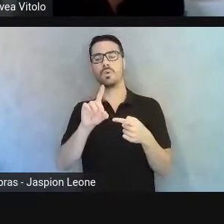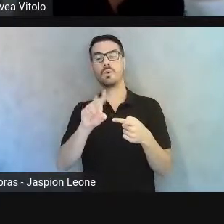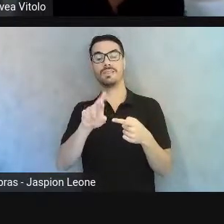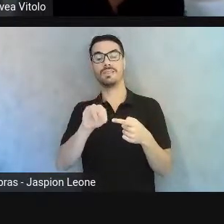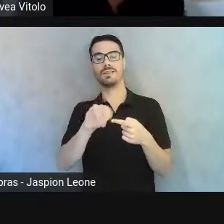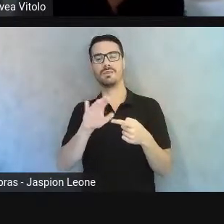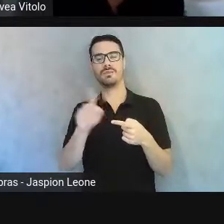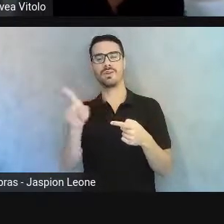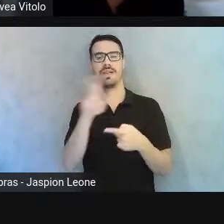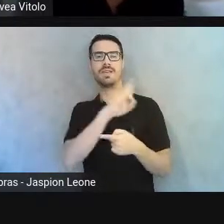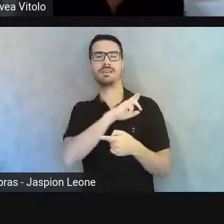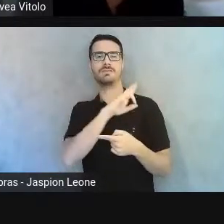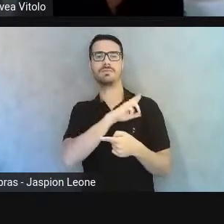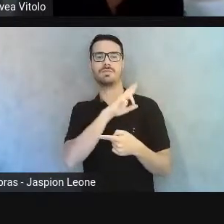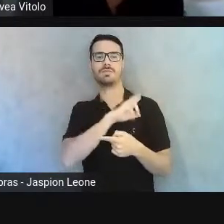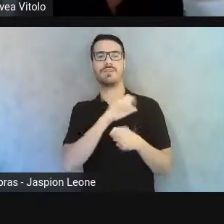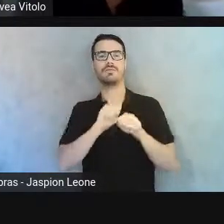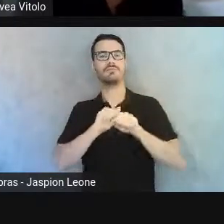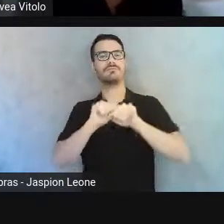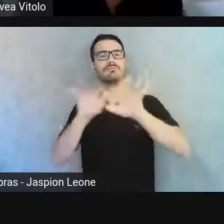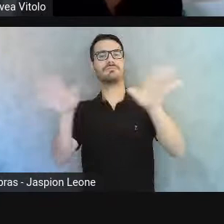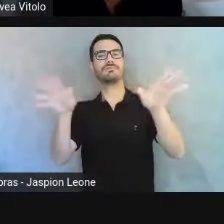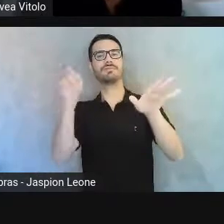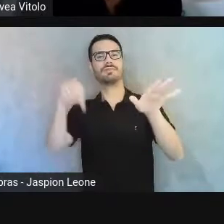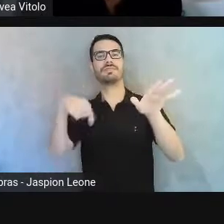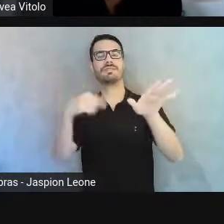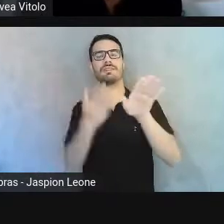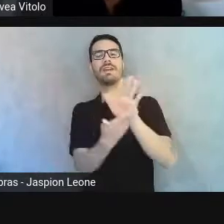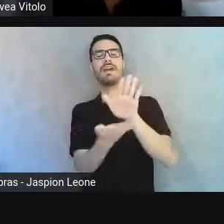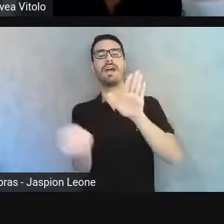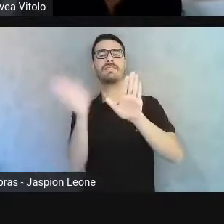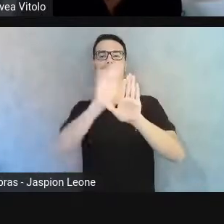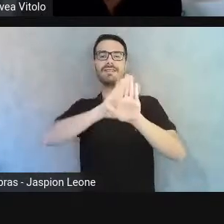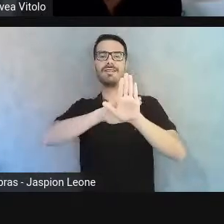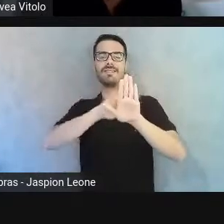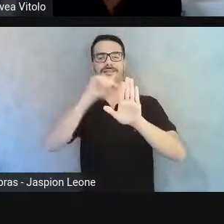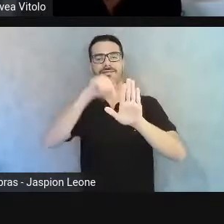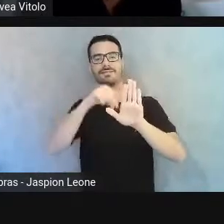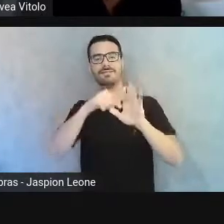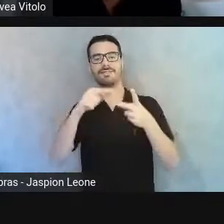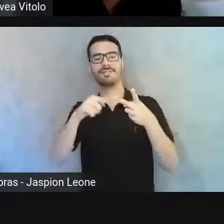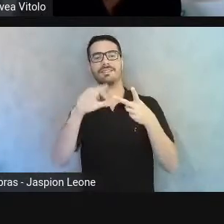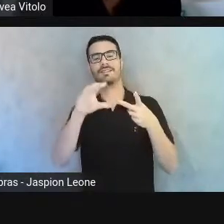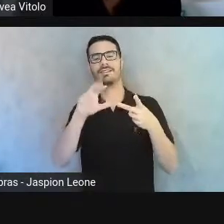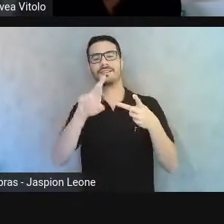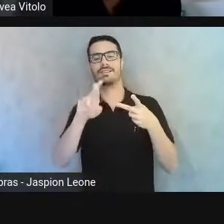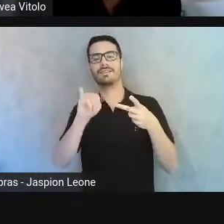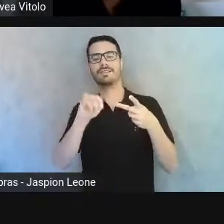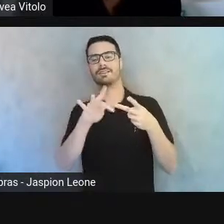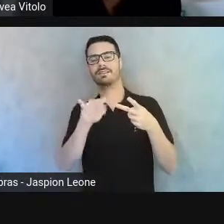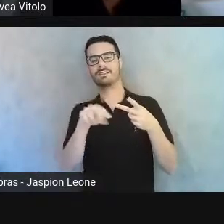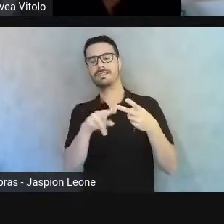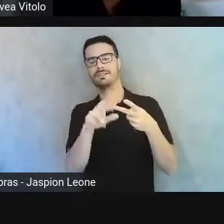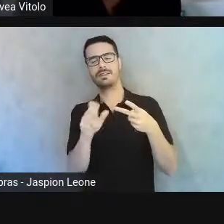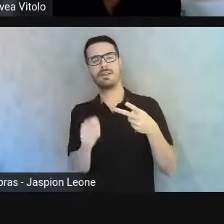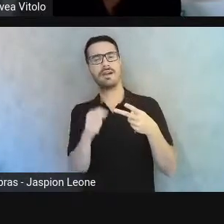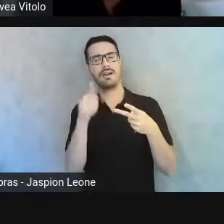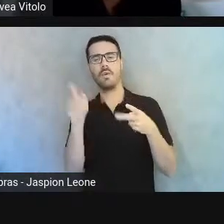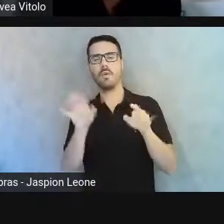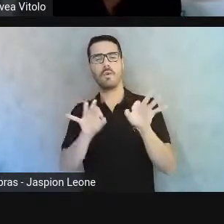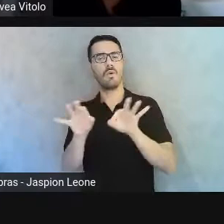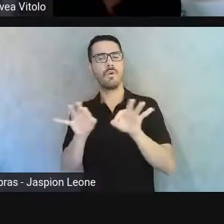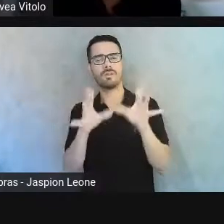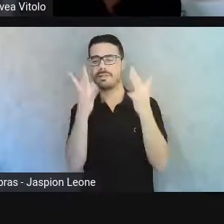bastidores, ele é o responsável pela transmissão. Cristina Lins e a Isabel, que organizaram tudo com muito zelo e com muito